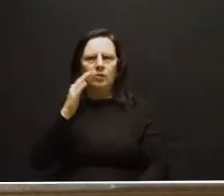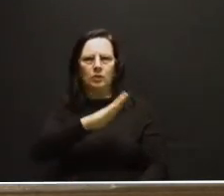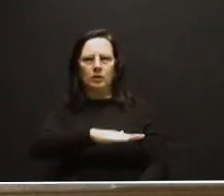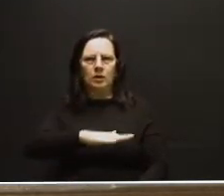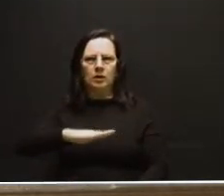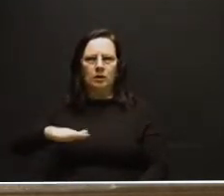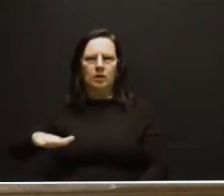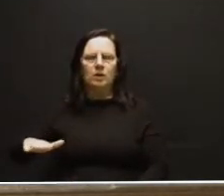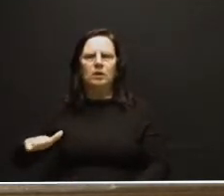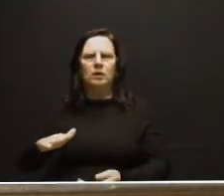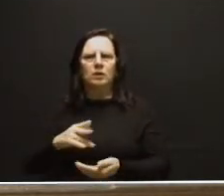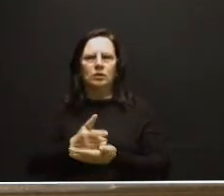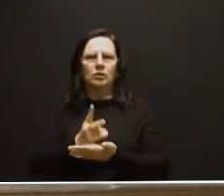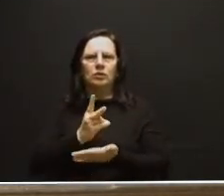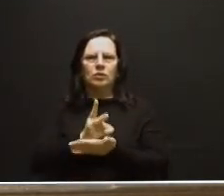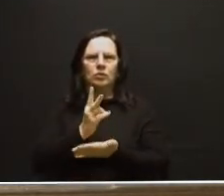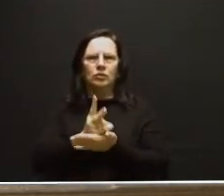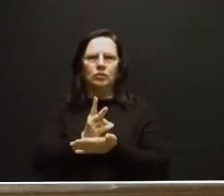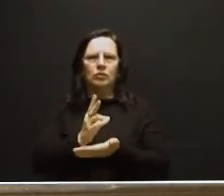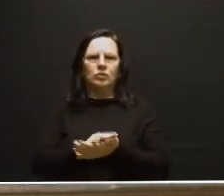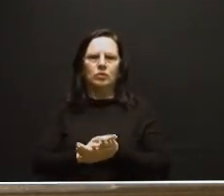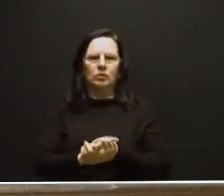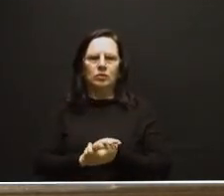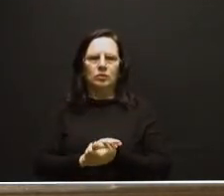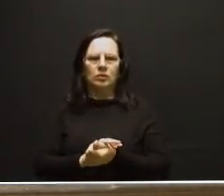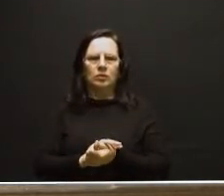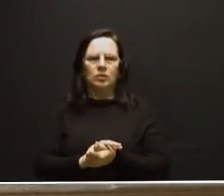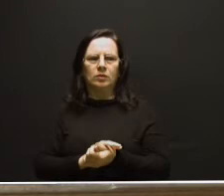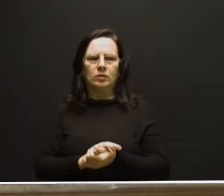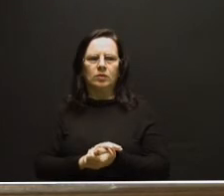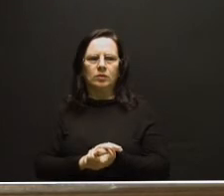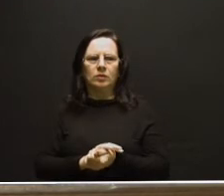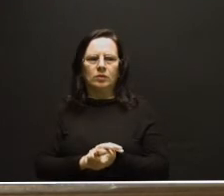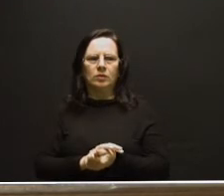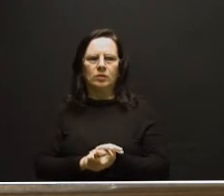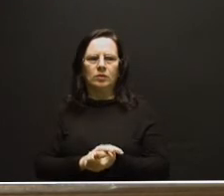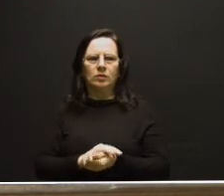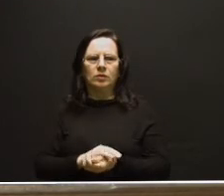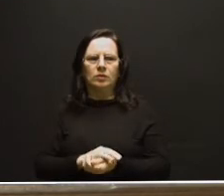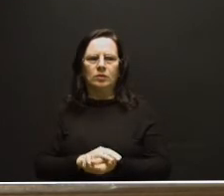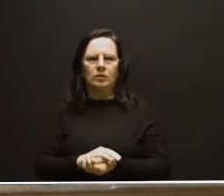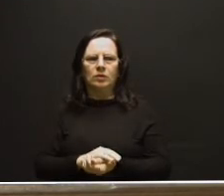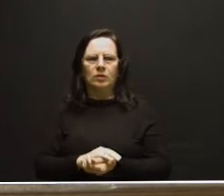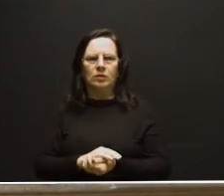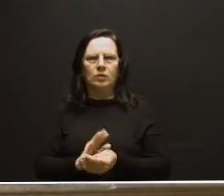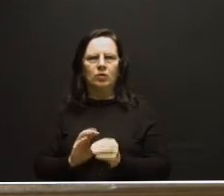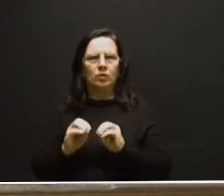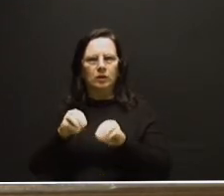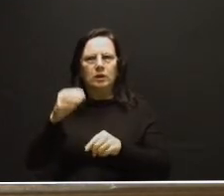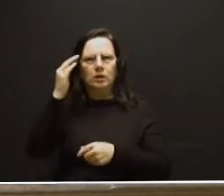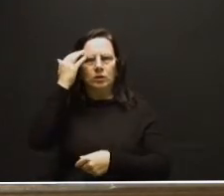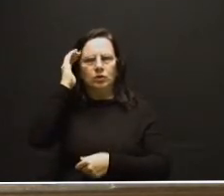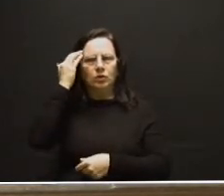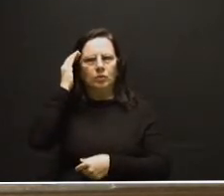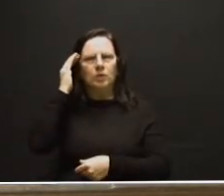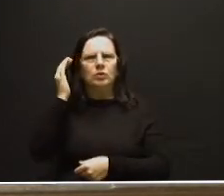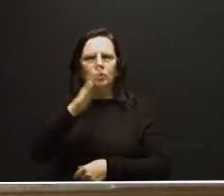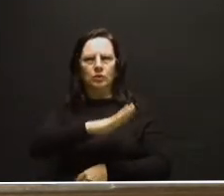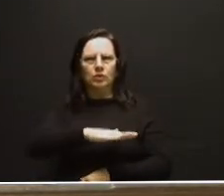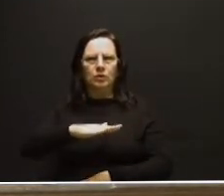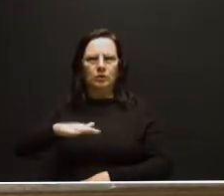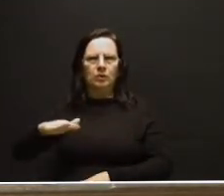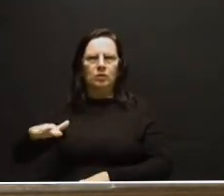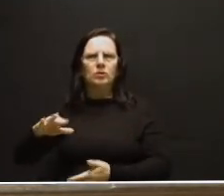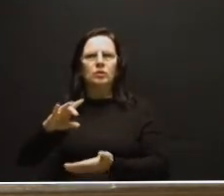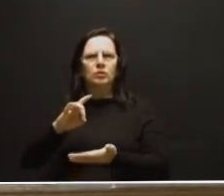ali onde quero agradecer nesse momento a amã a uma a a colocação entendimento daquela criança realmente